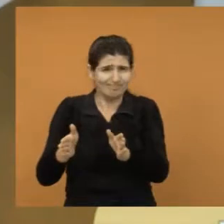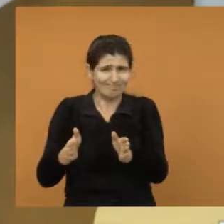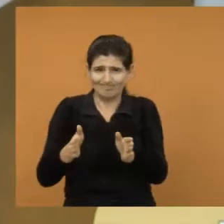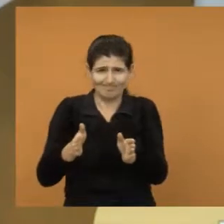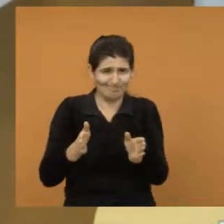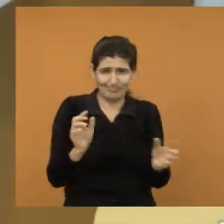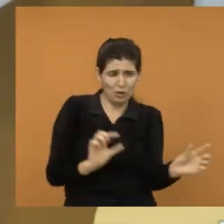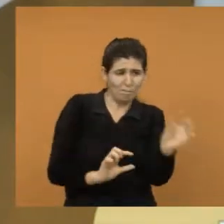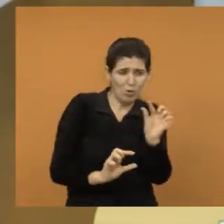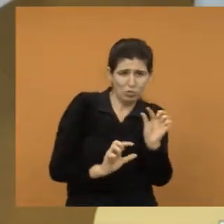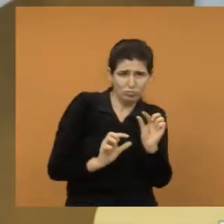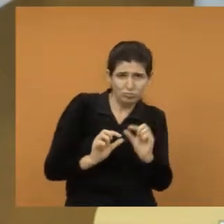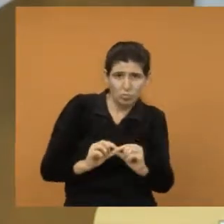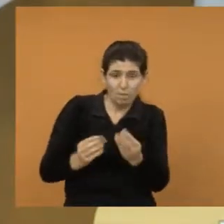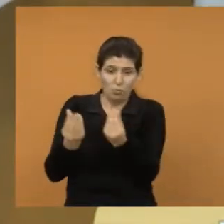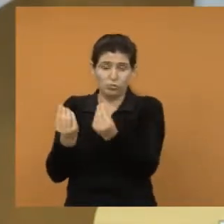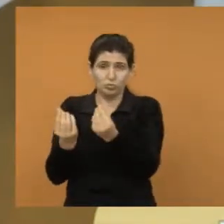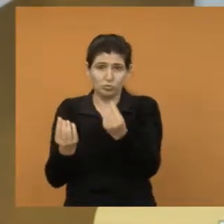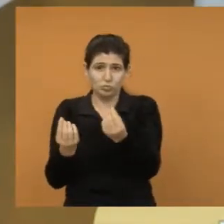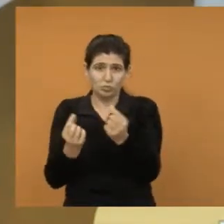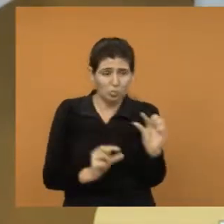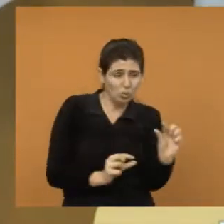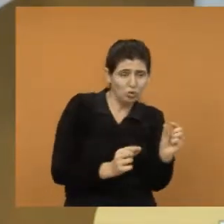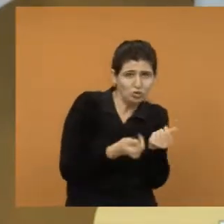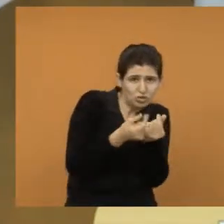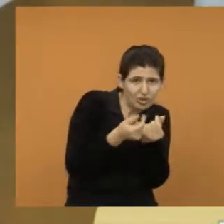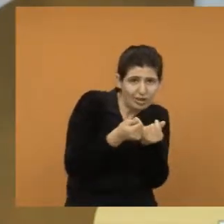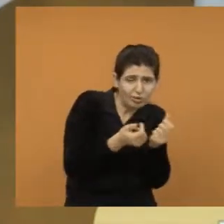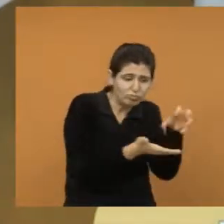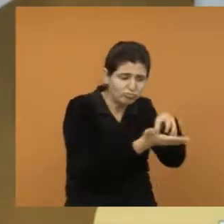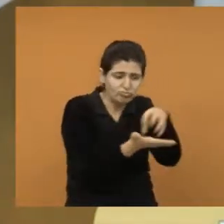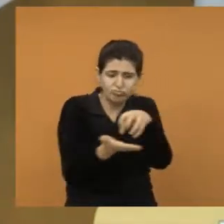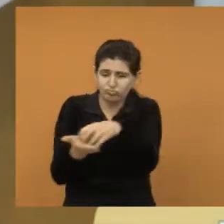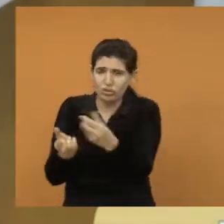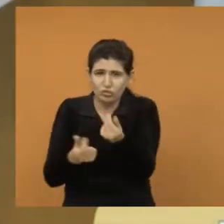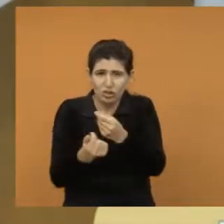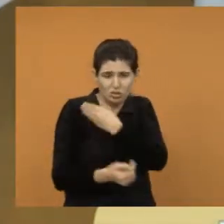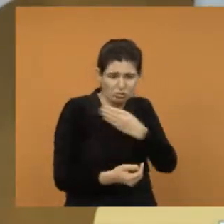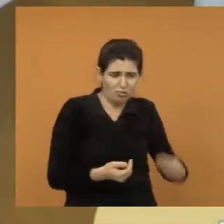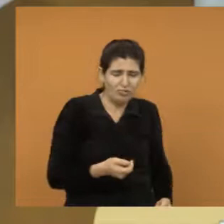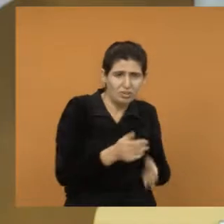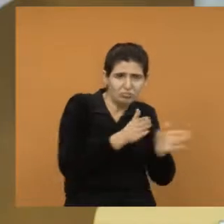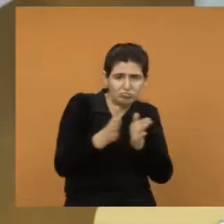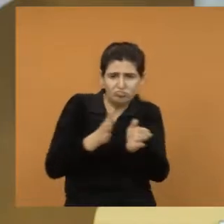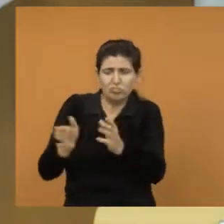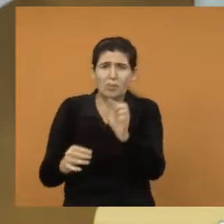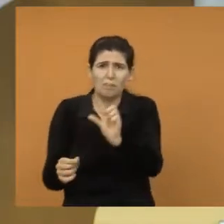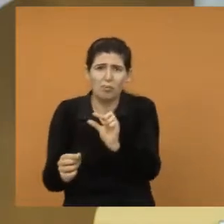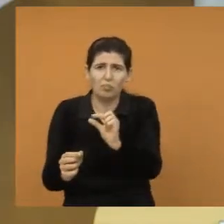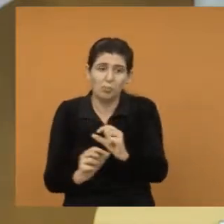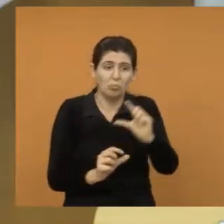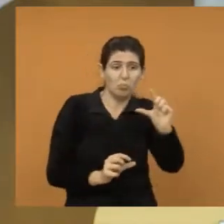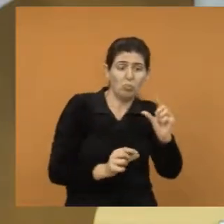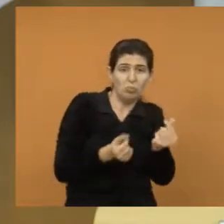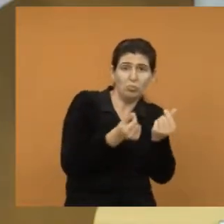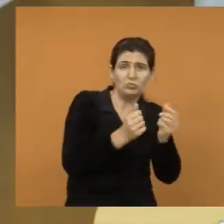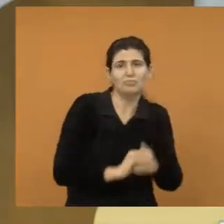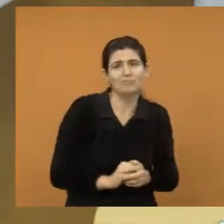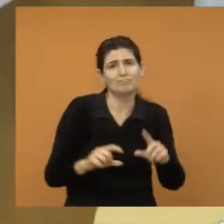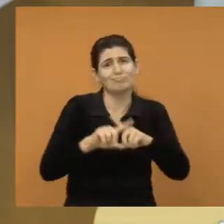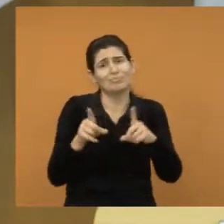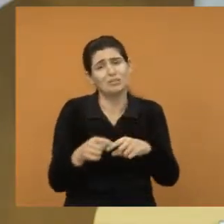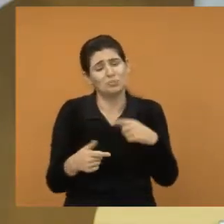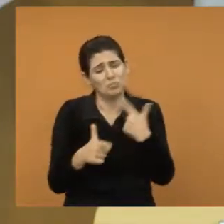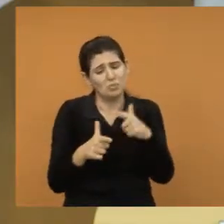social é fruto disso, né? Um dos elementos que compõem a violência é isso, é a pobreza. É